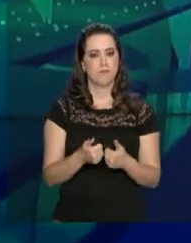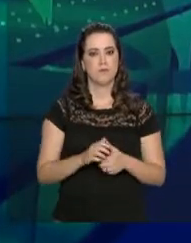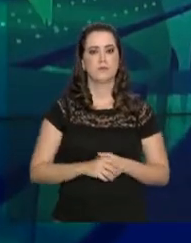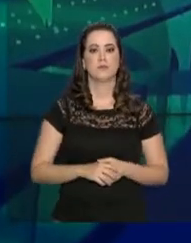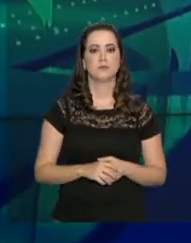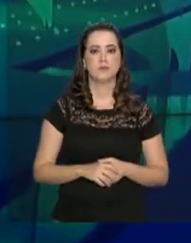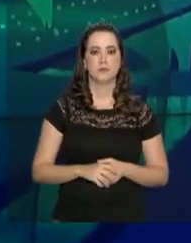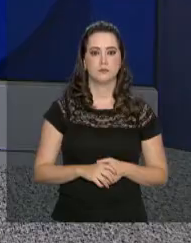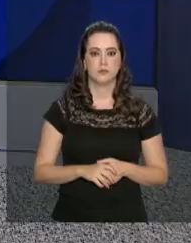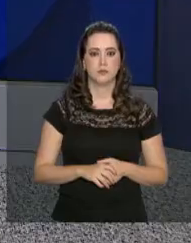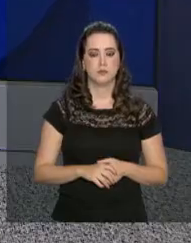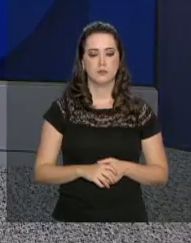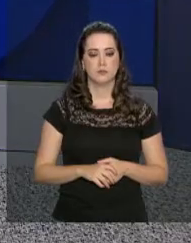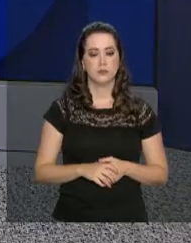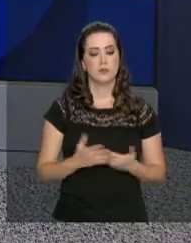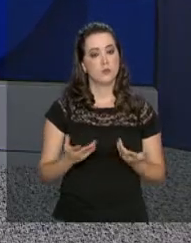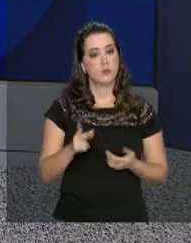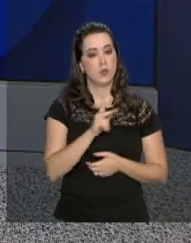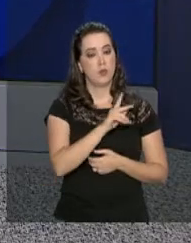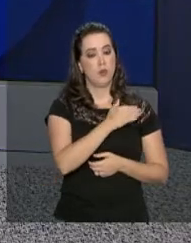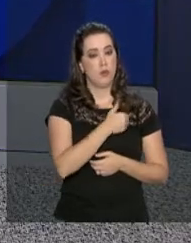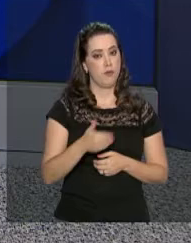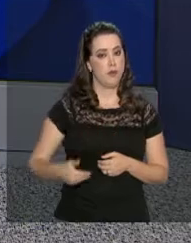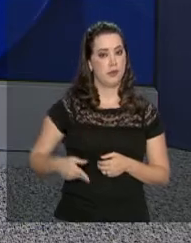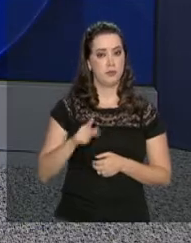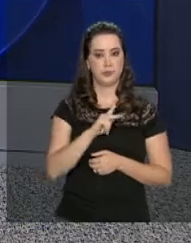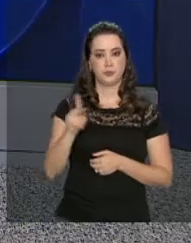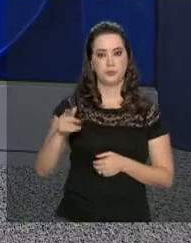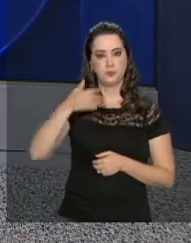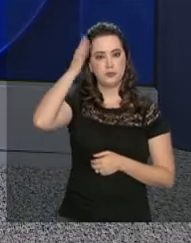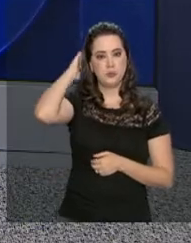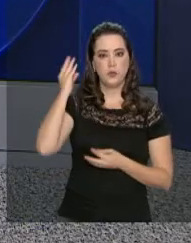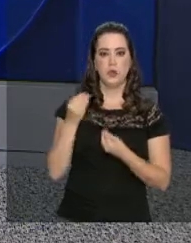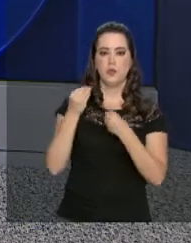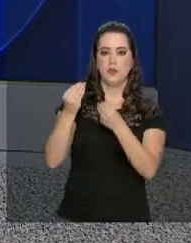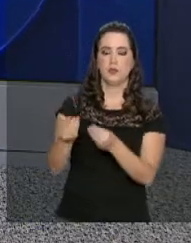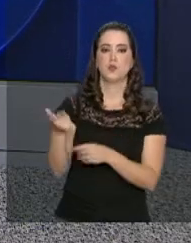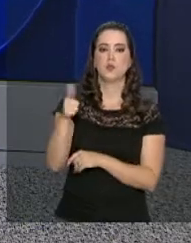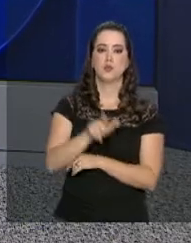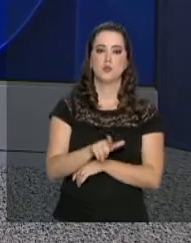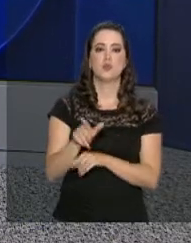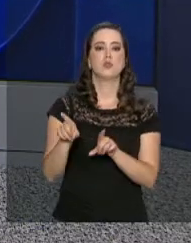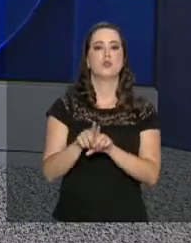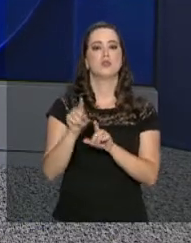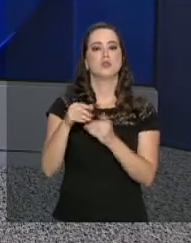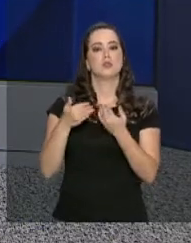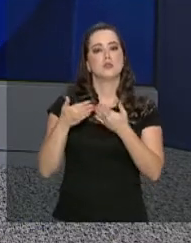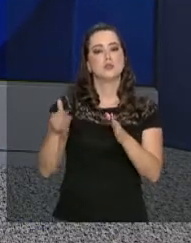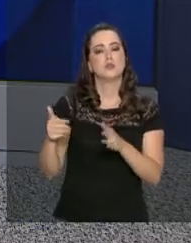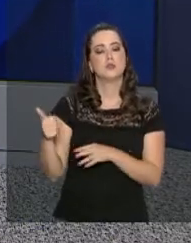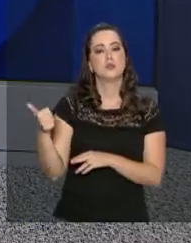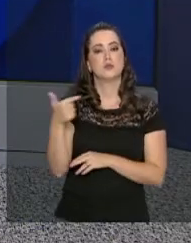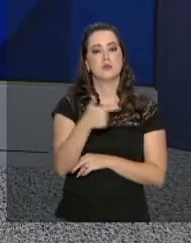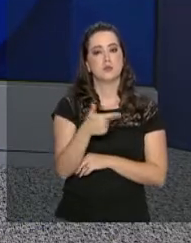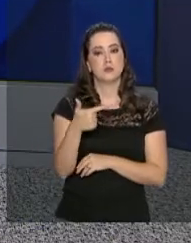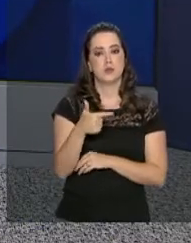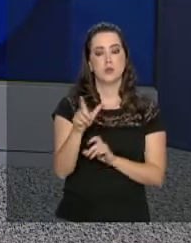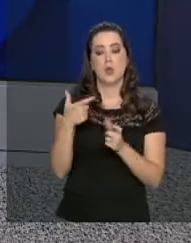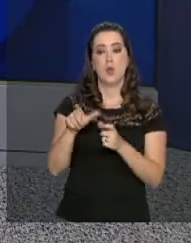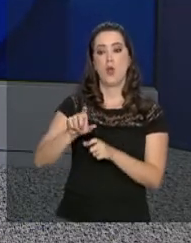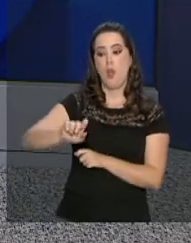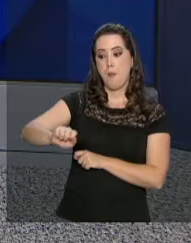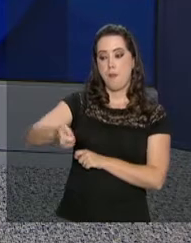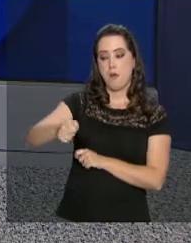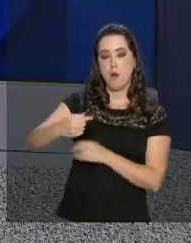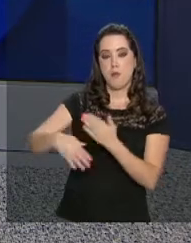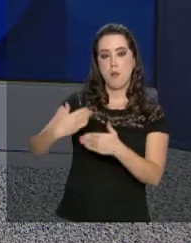efetiva. O governo do presidente Michel Temer fez a entrega de mais um empreendimento. Foi inaugurada a 12ª turbina